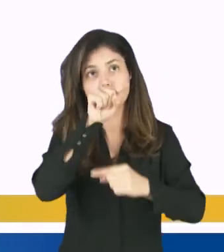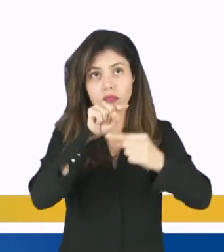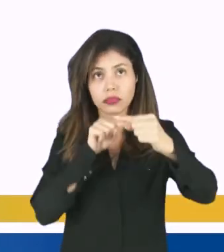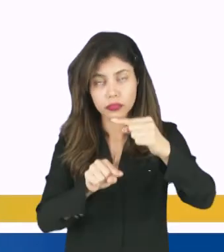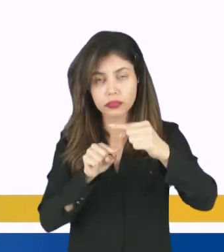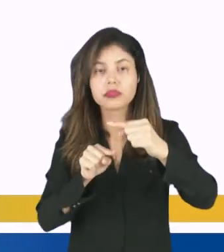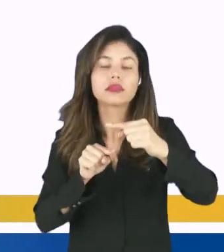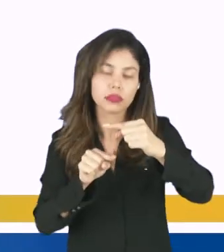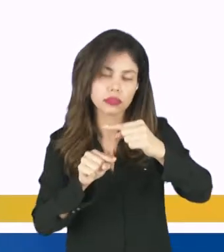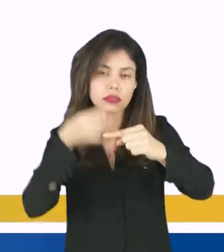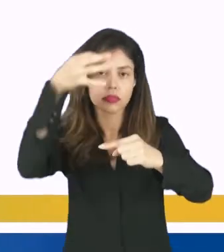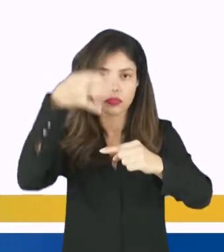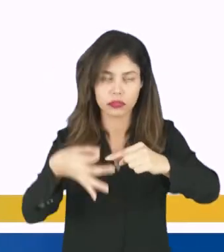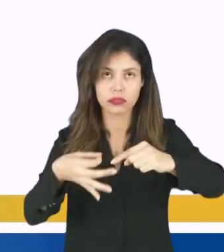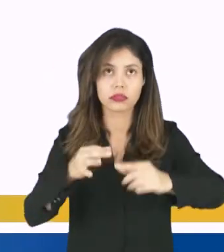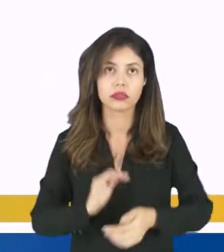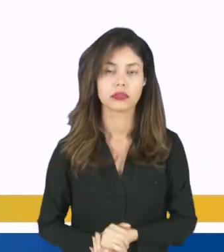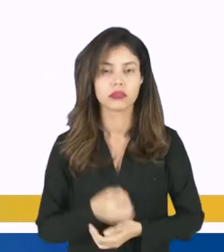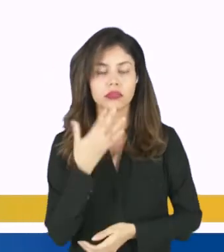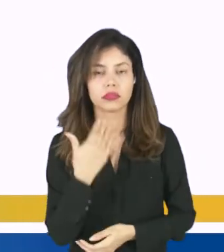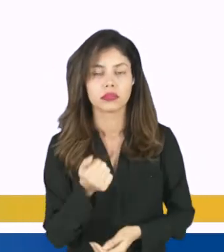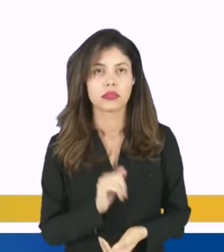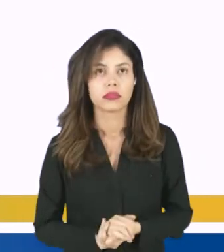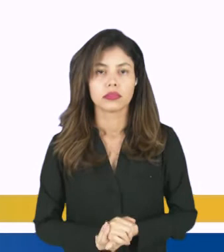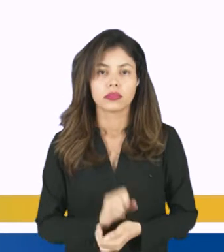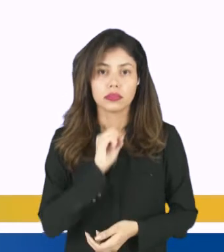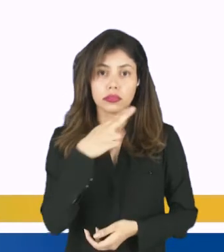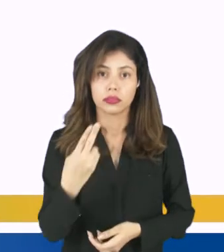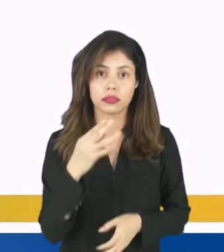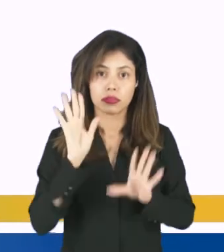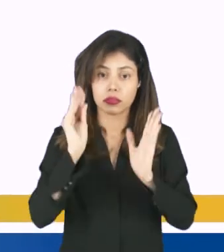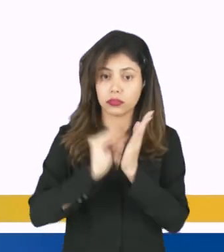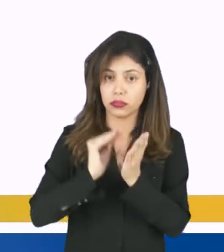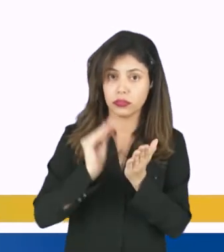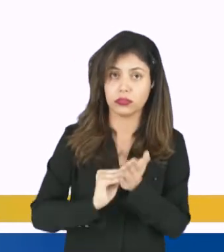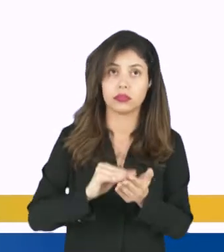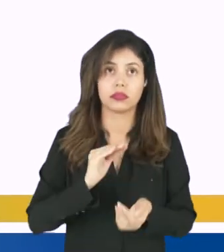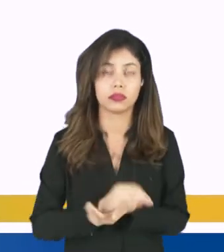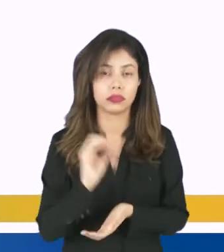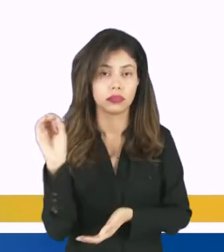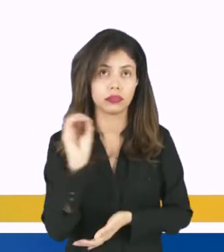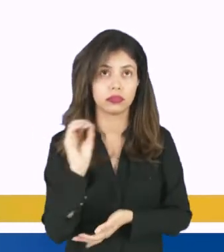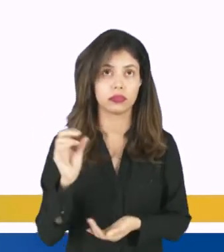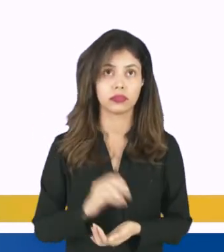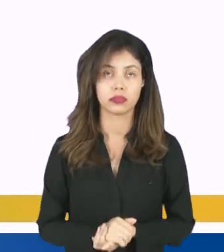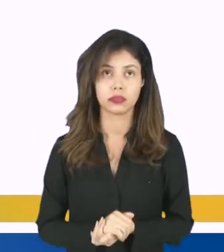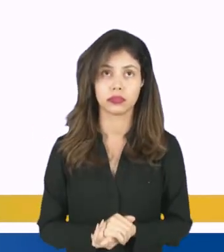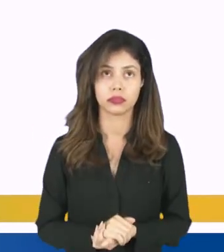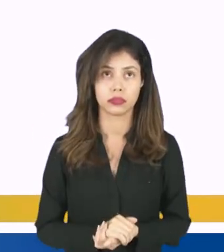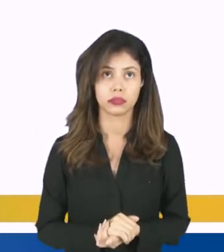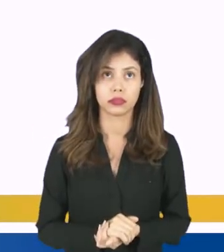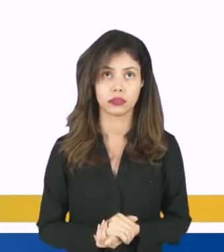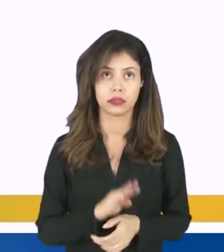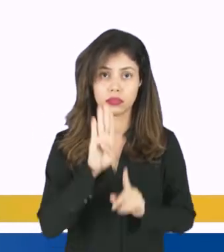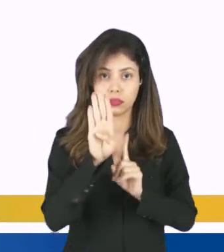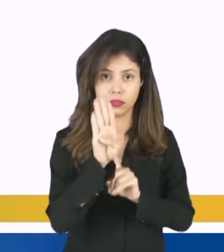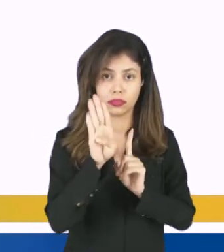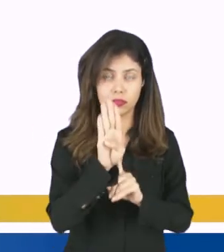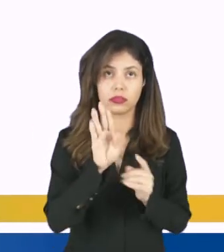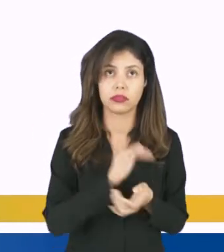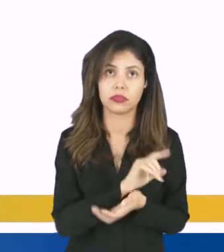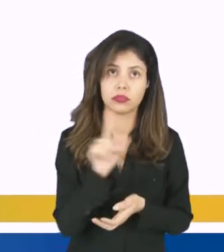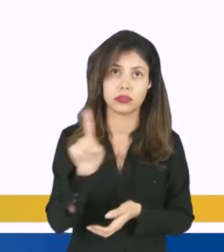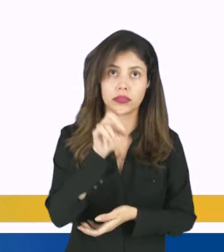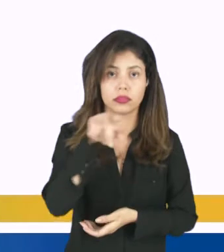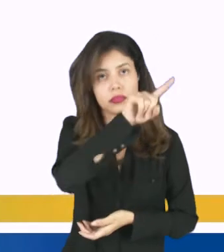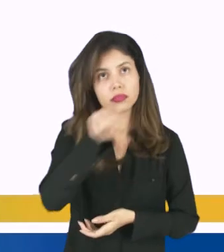bem? Como essa identidade é válida para qualquer valor de x, também será válida para o